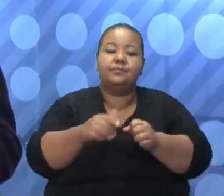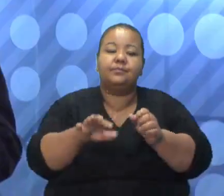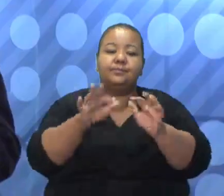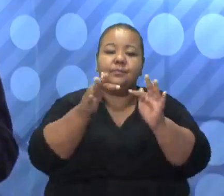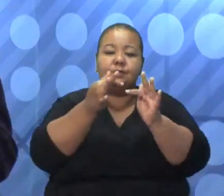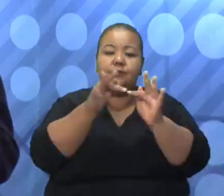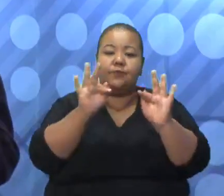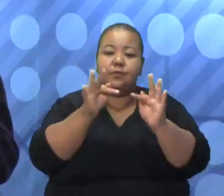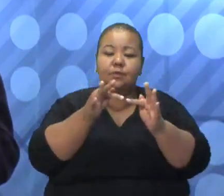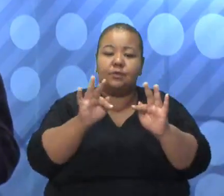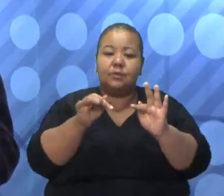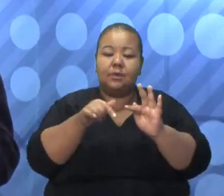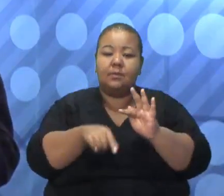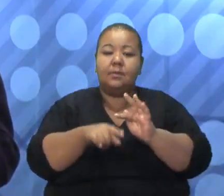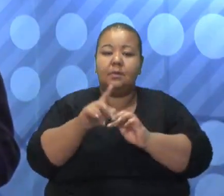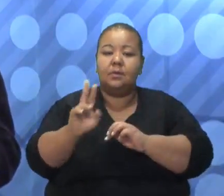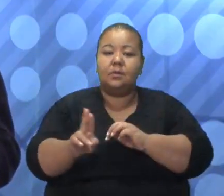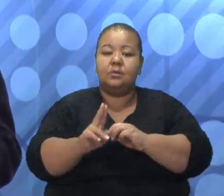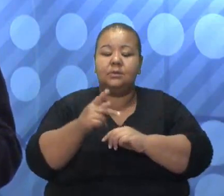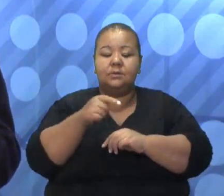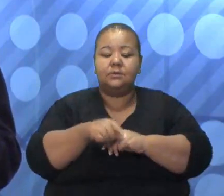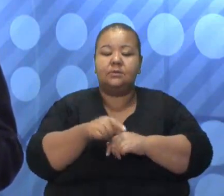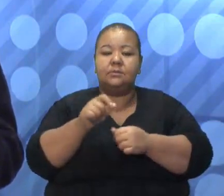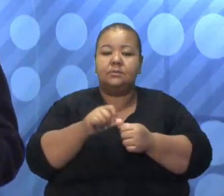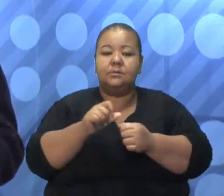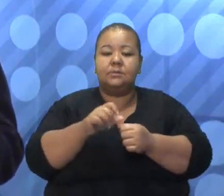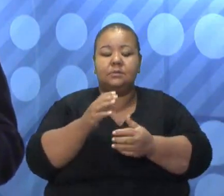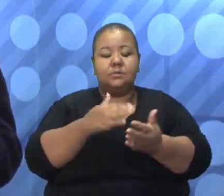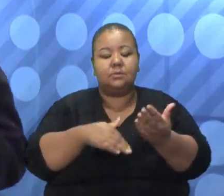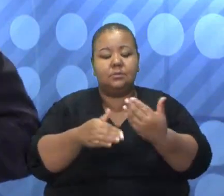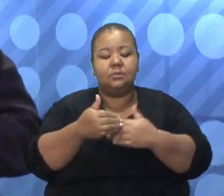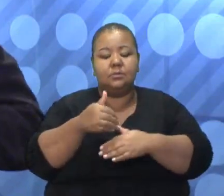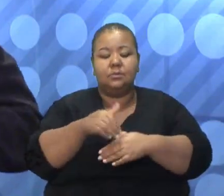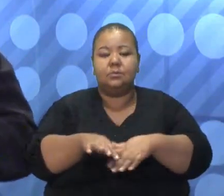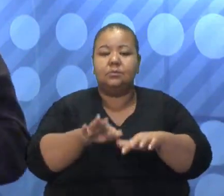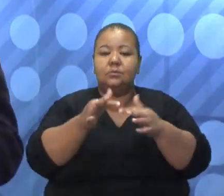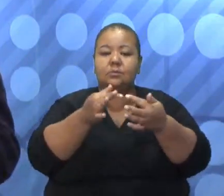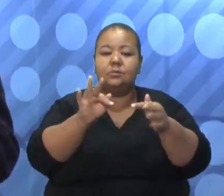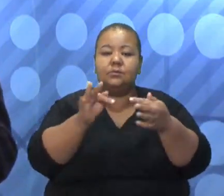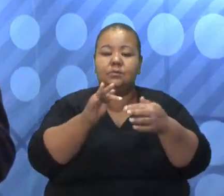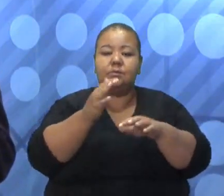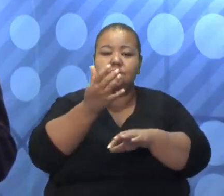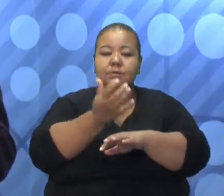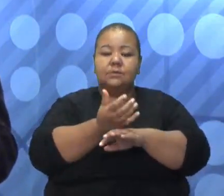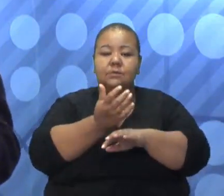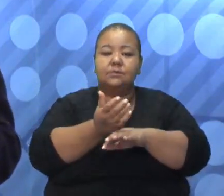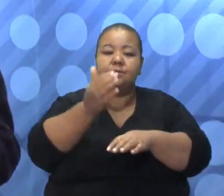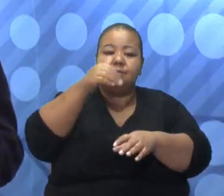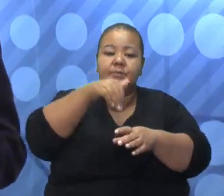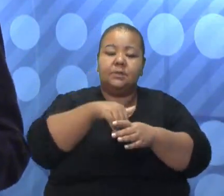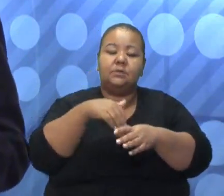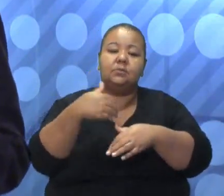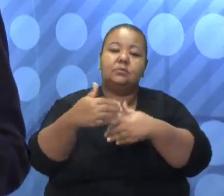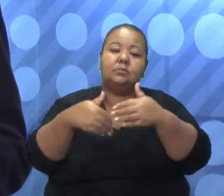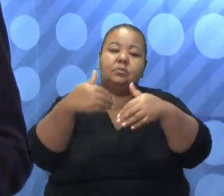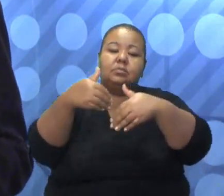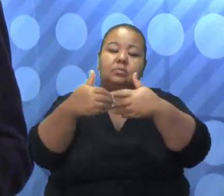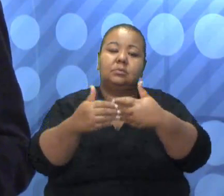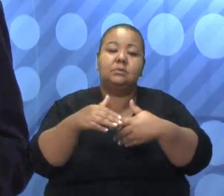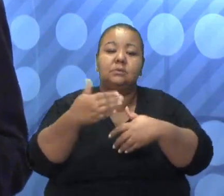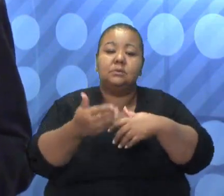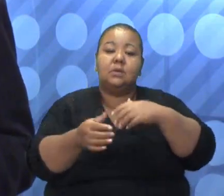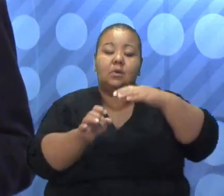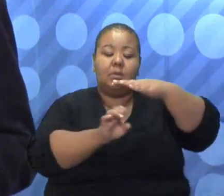fluxograma. E eu uso esse fluxograma para fazer todo o fluxo de materiais dentro do processo. Então, a minha planta